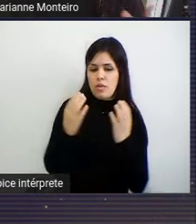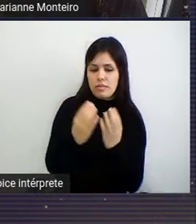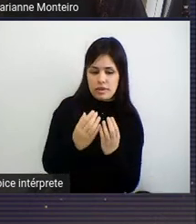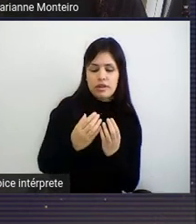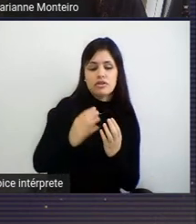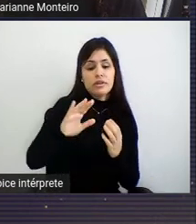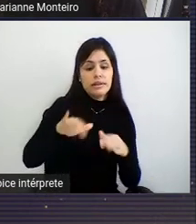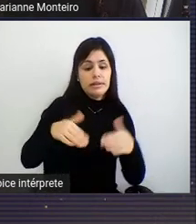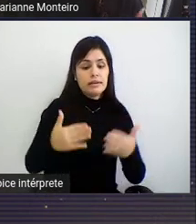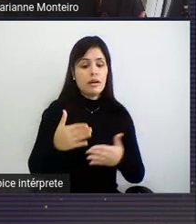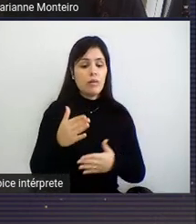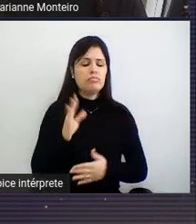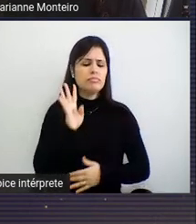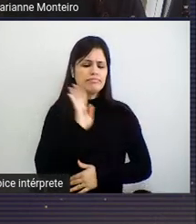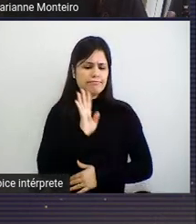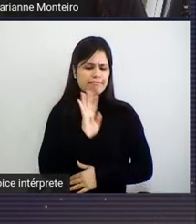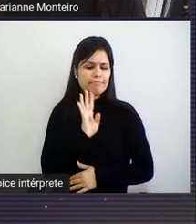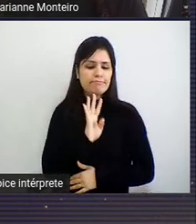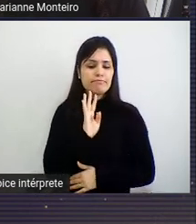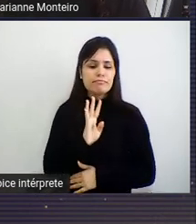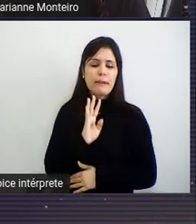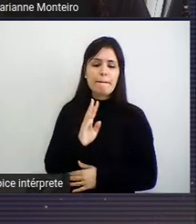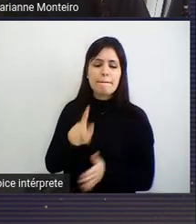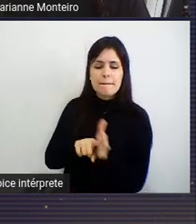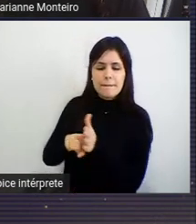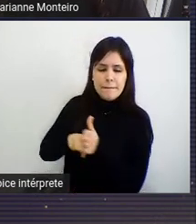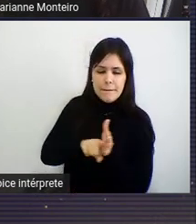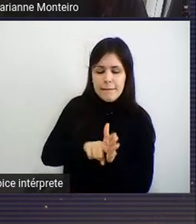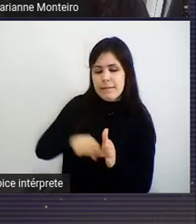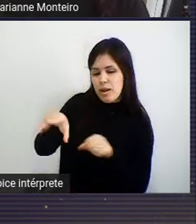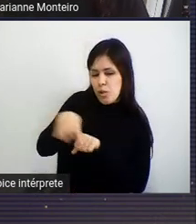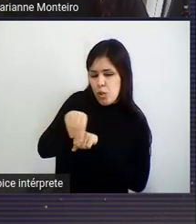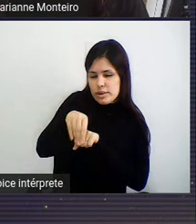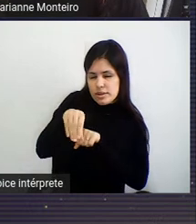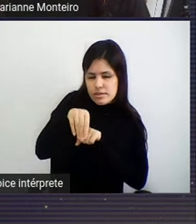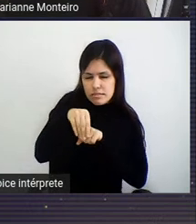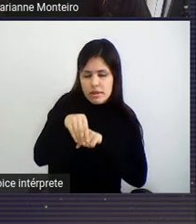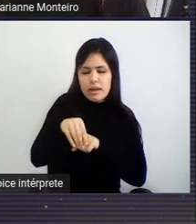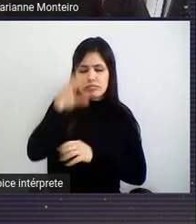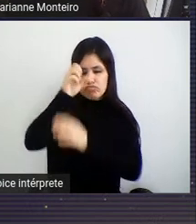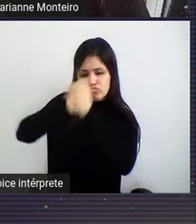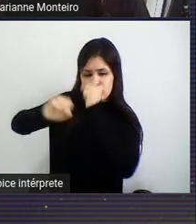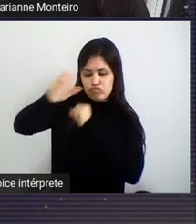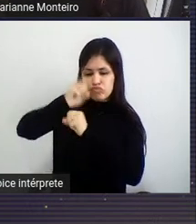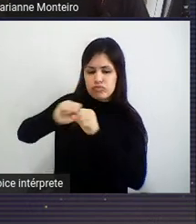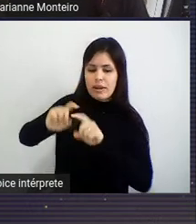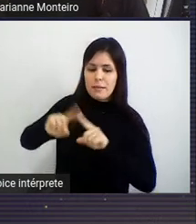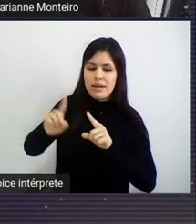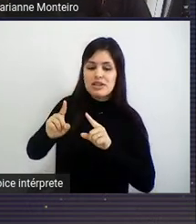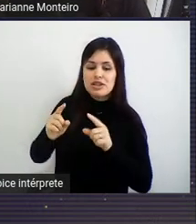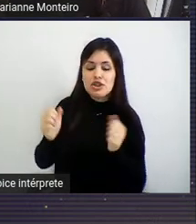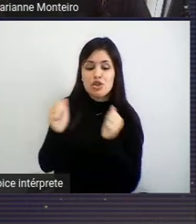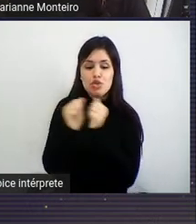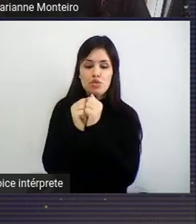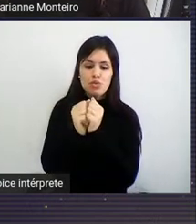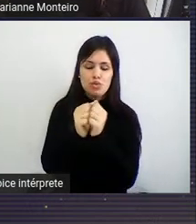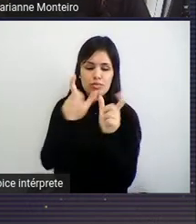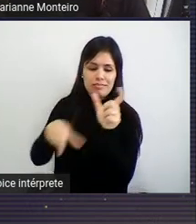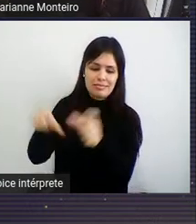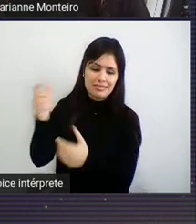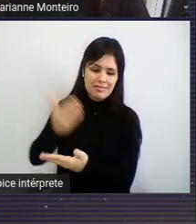buscar conhecimento e desenvolver esses projetos com mais gente, por questões de motivação e diversão também.